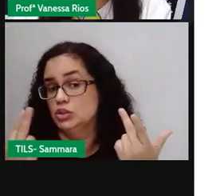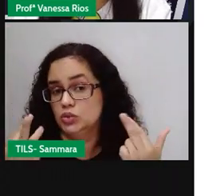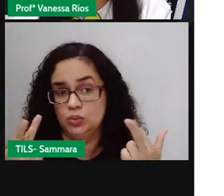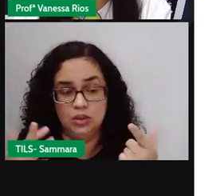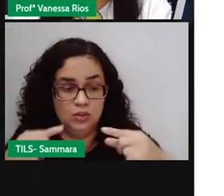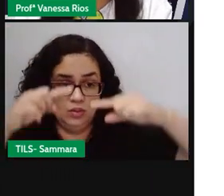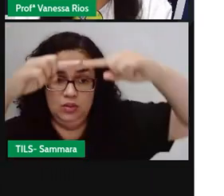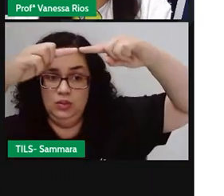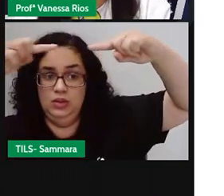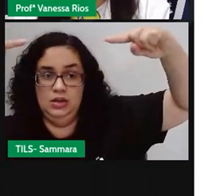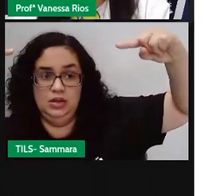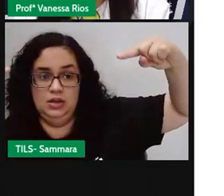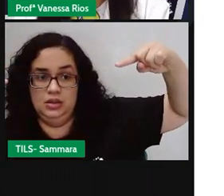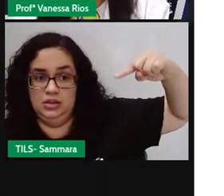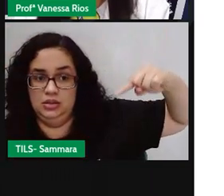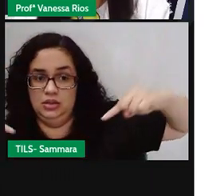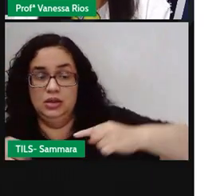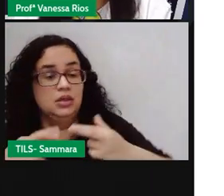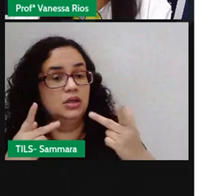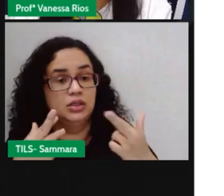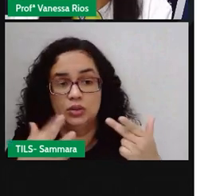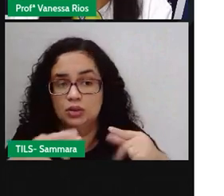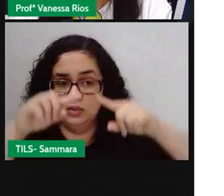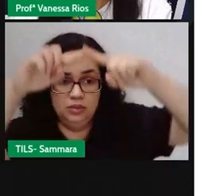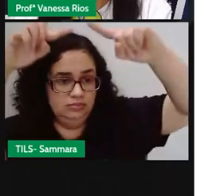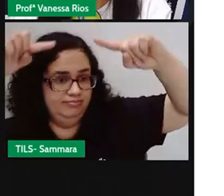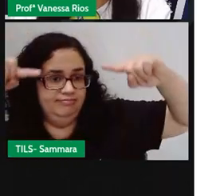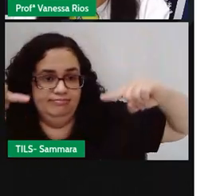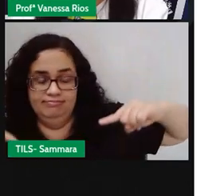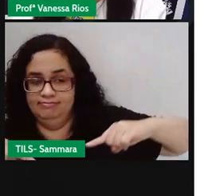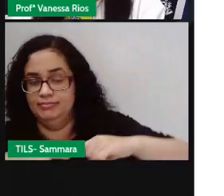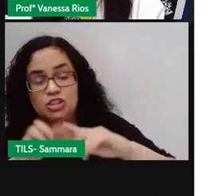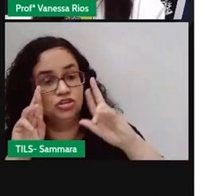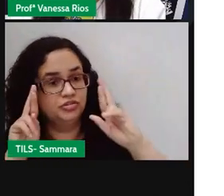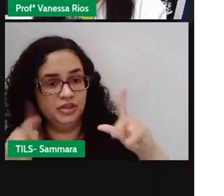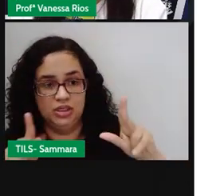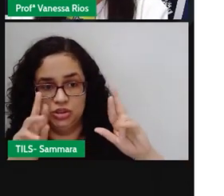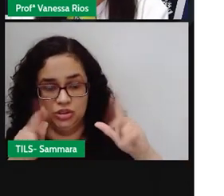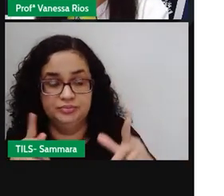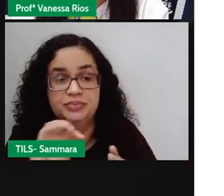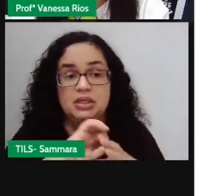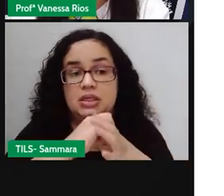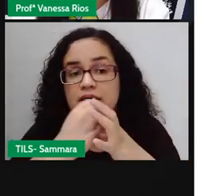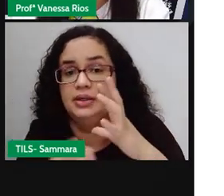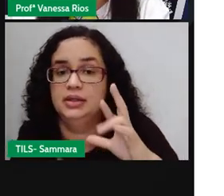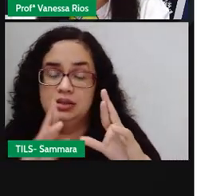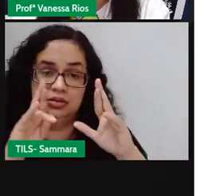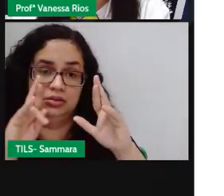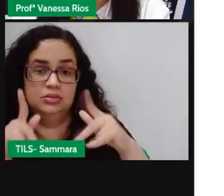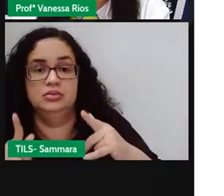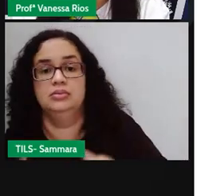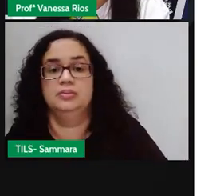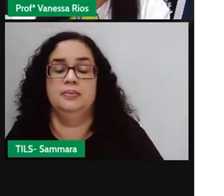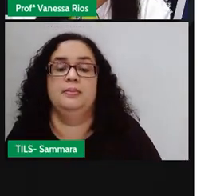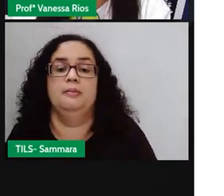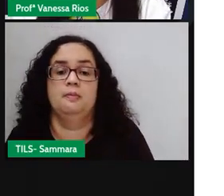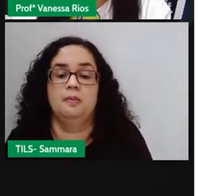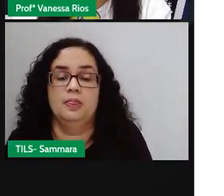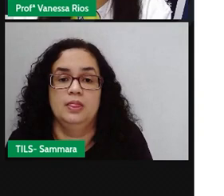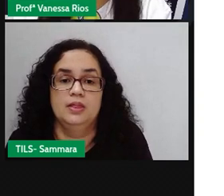ao retângulo, que também não é igual ao triângulo. Então, cada um possui as suas características, mas fazem parte